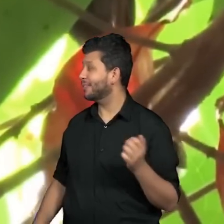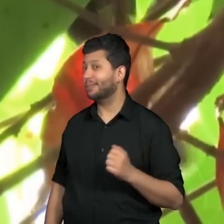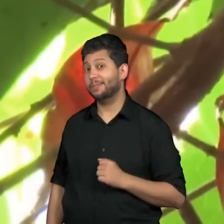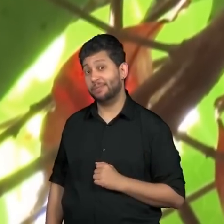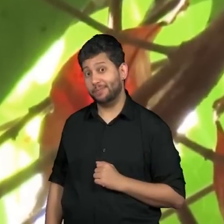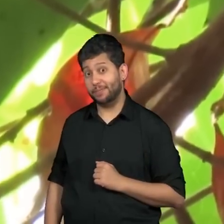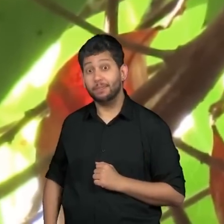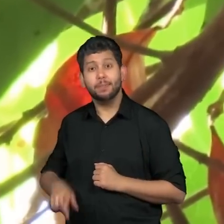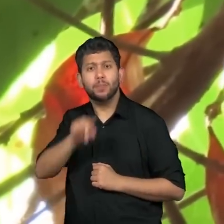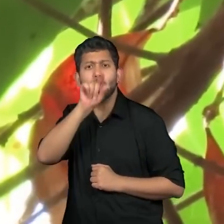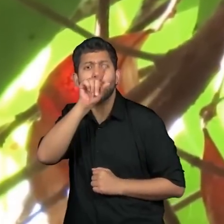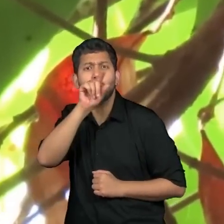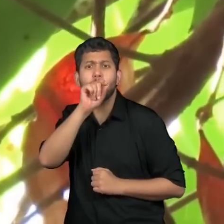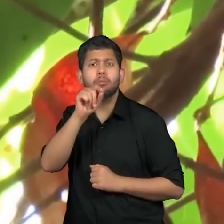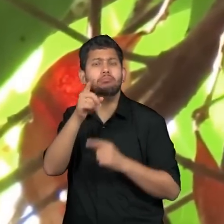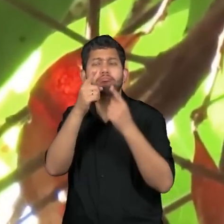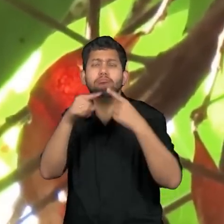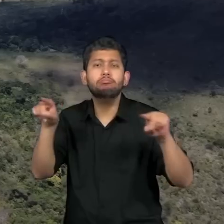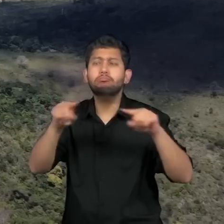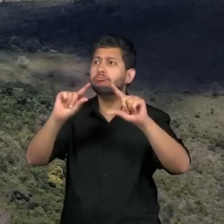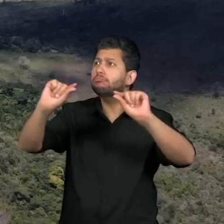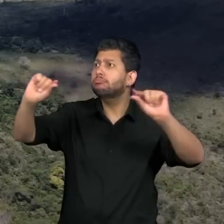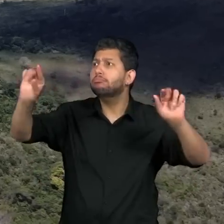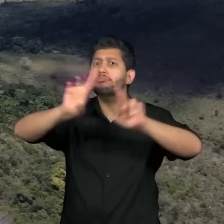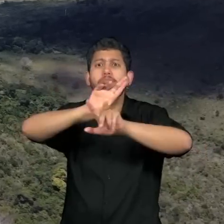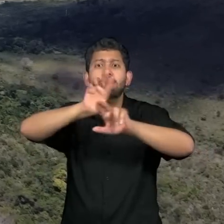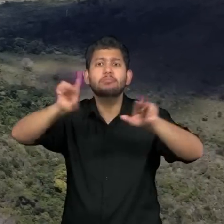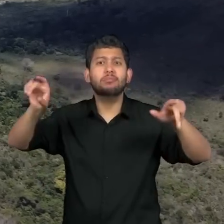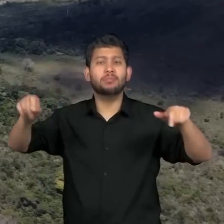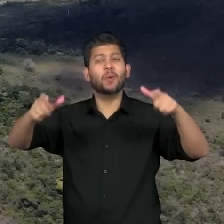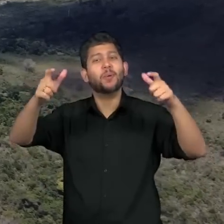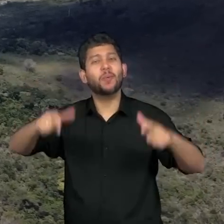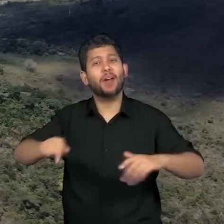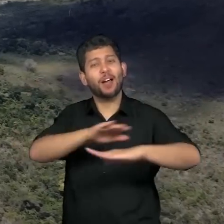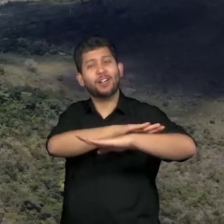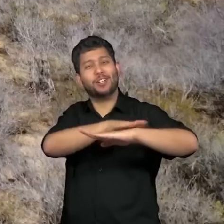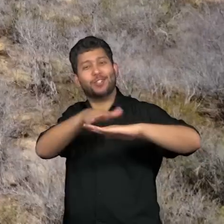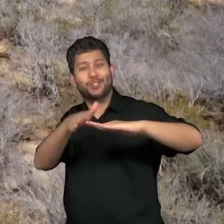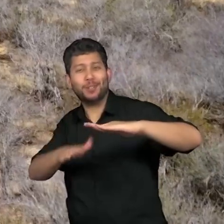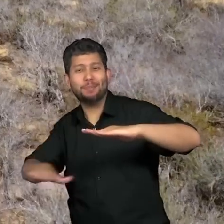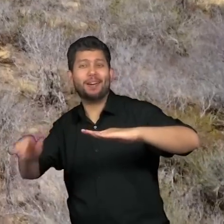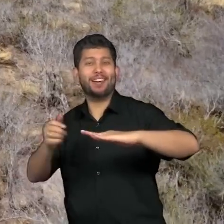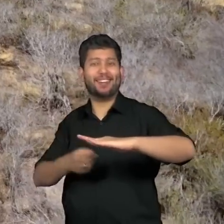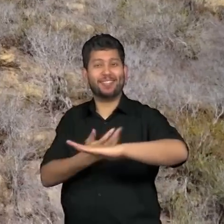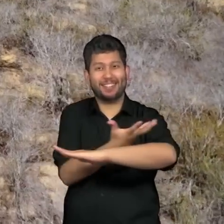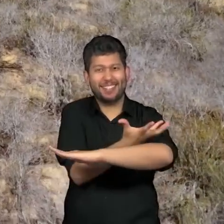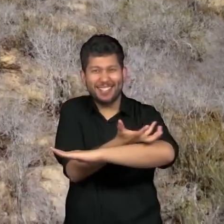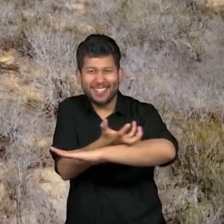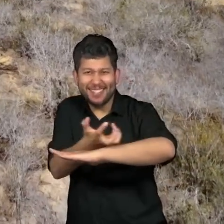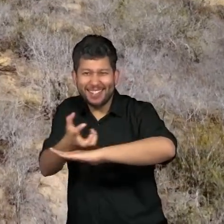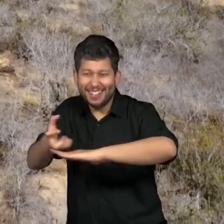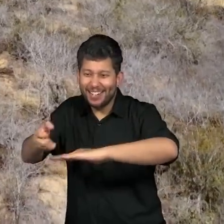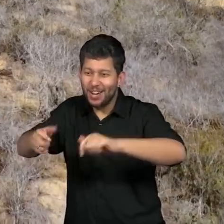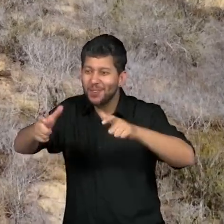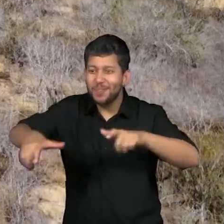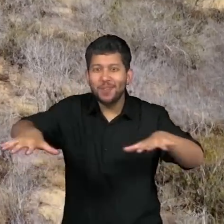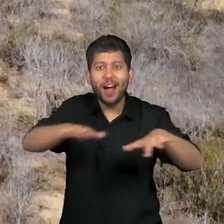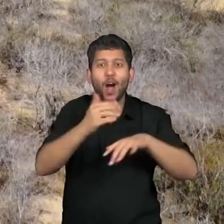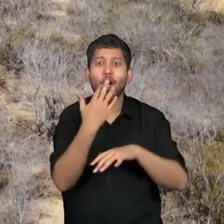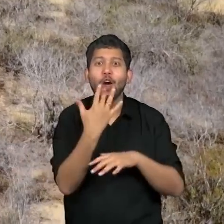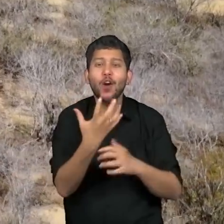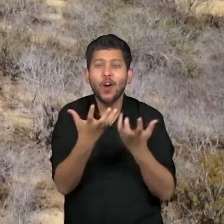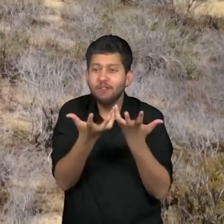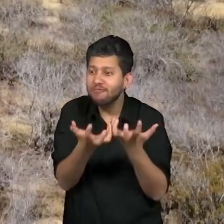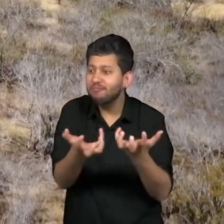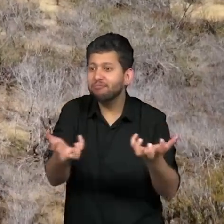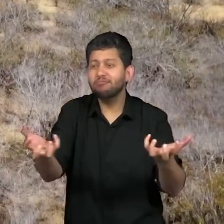Com um cantar afinado e diverso, elas ocupam as chapadas, dão vivas pinceladas ao